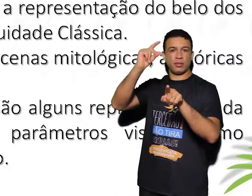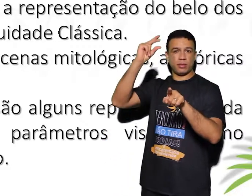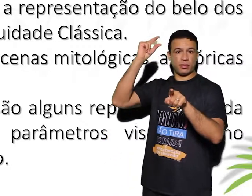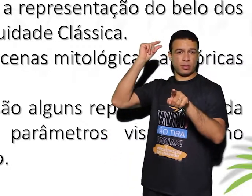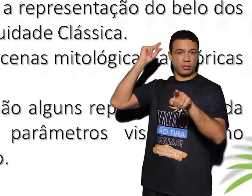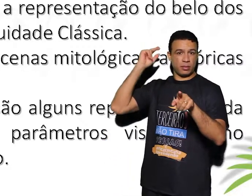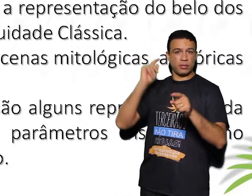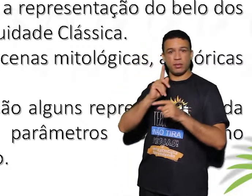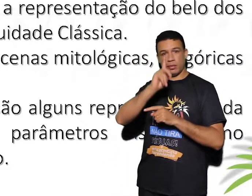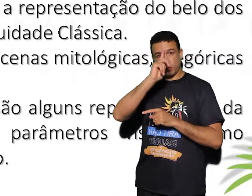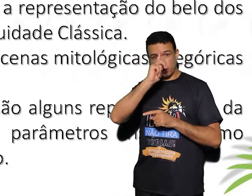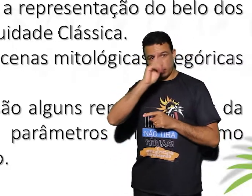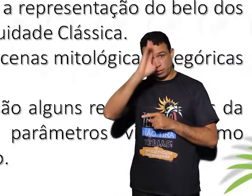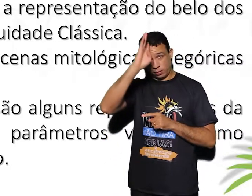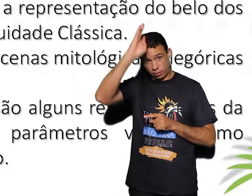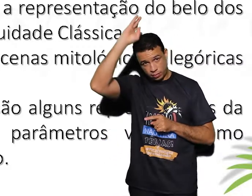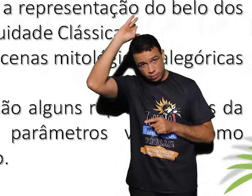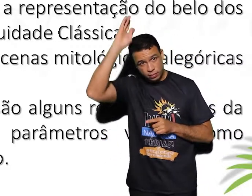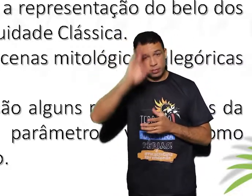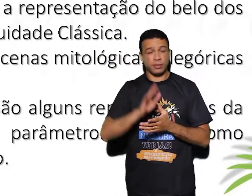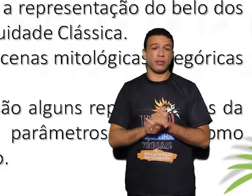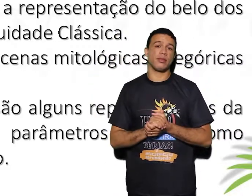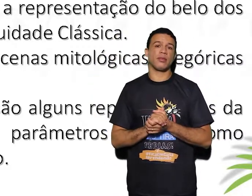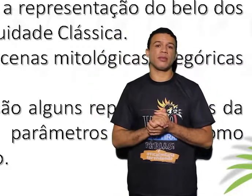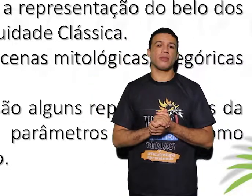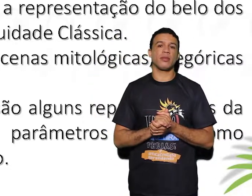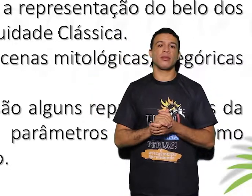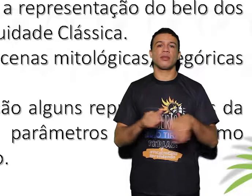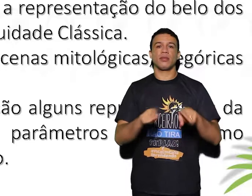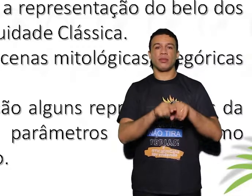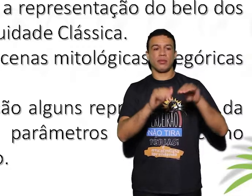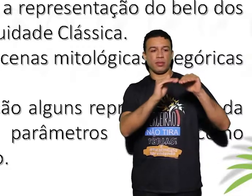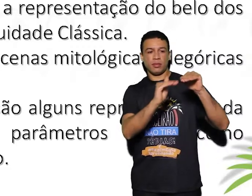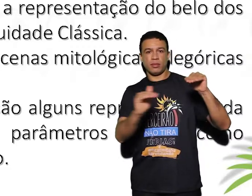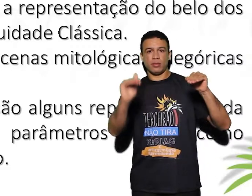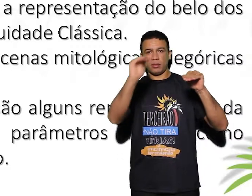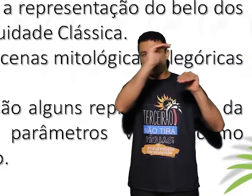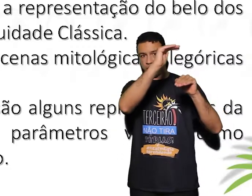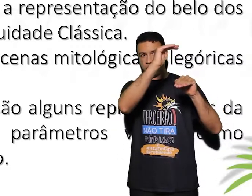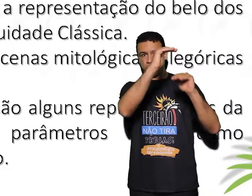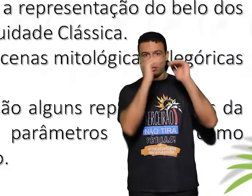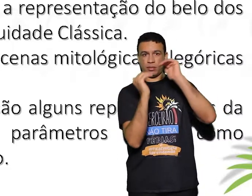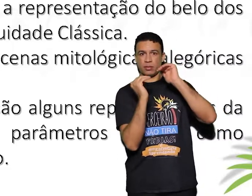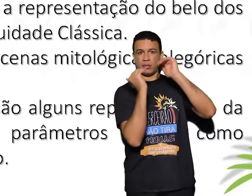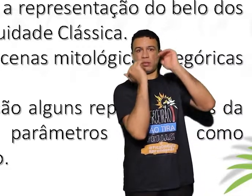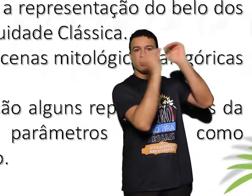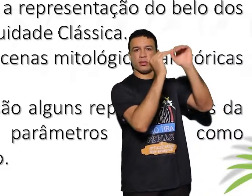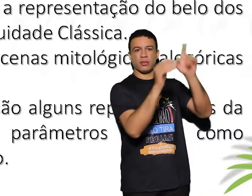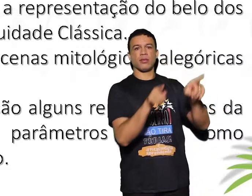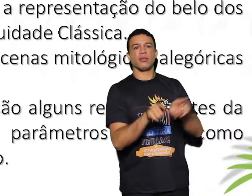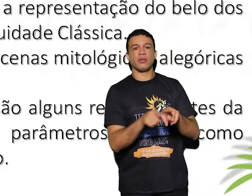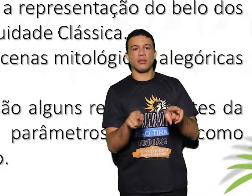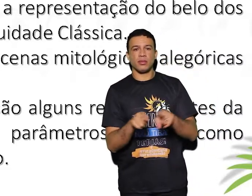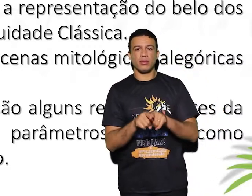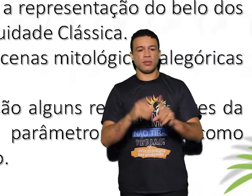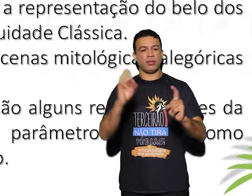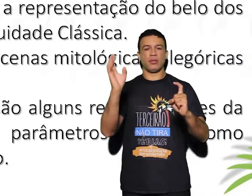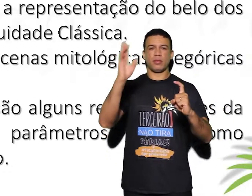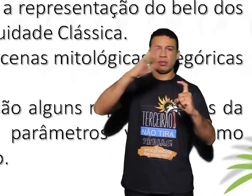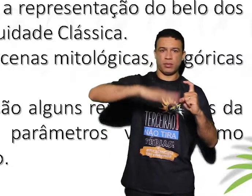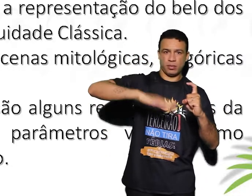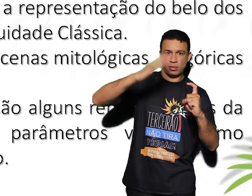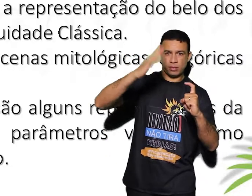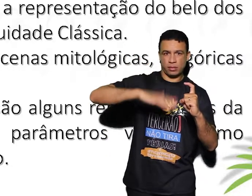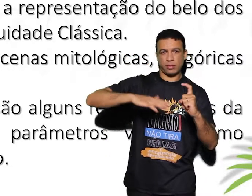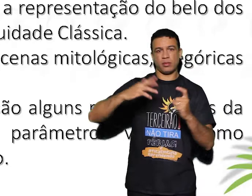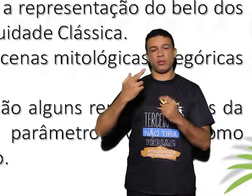lembrar gregos e romanos, buscar hierarquia de representação artística, onde as cenas mitológicas, alegóricas e